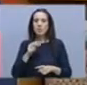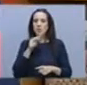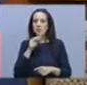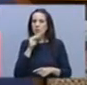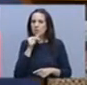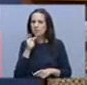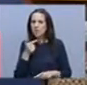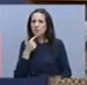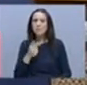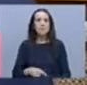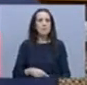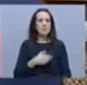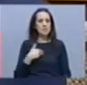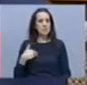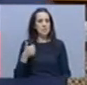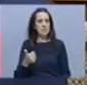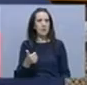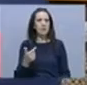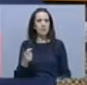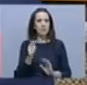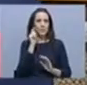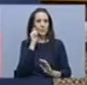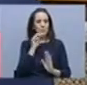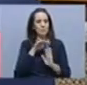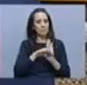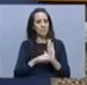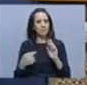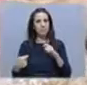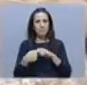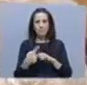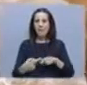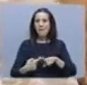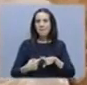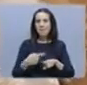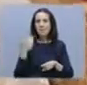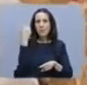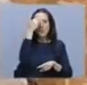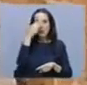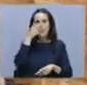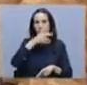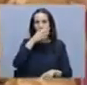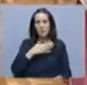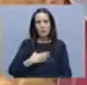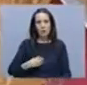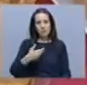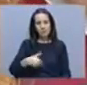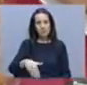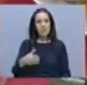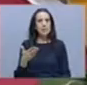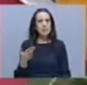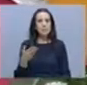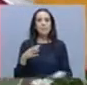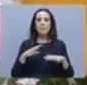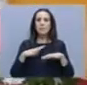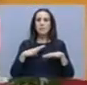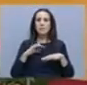programa associado, que é um programa turístico também muito interessante, para quem gosta de lazer e que vamos ter nos próximos tempos, que são passeios